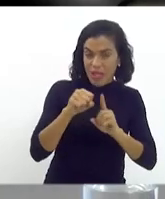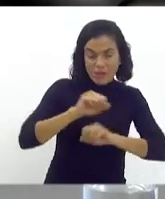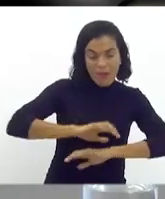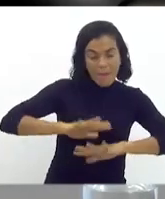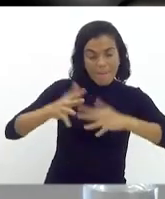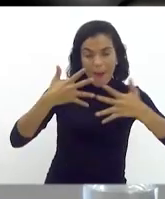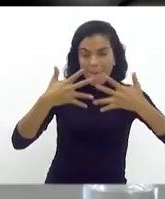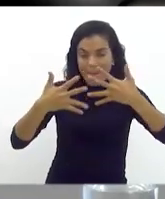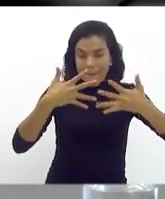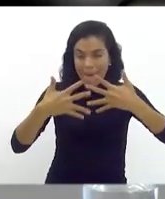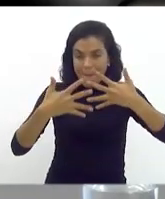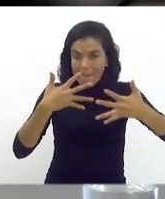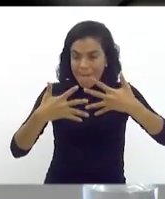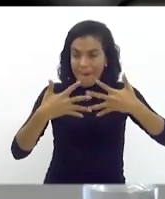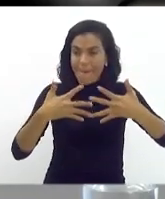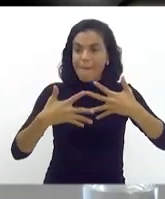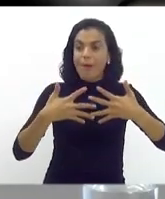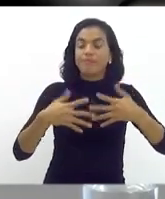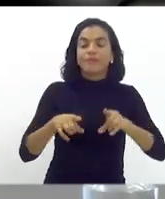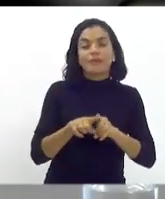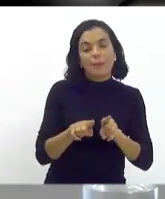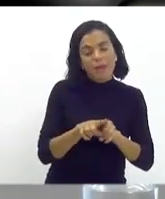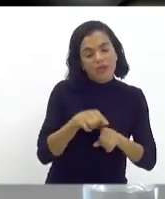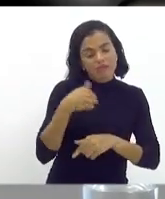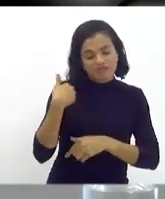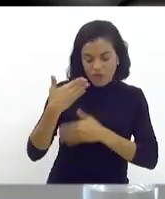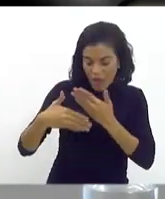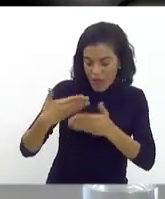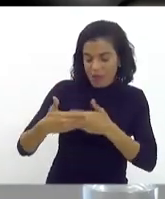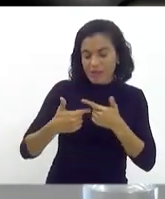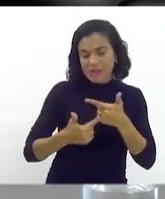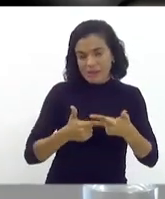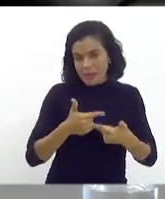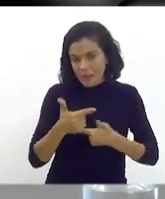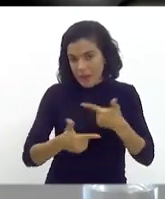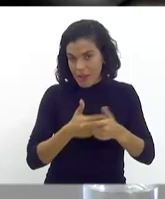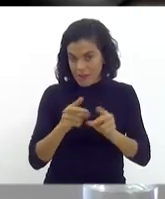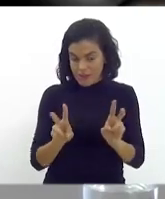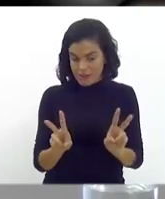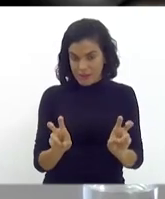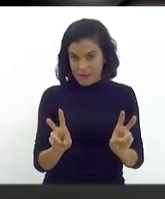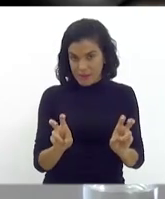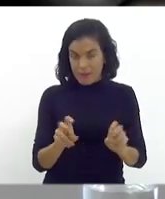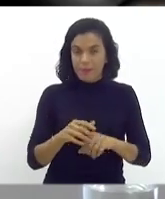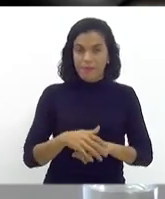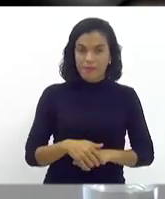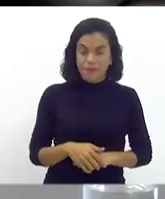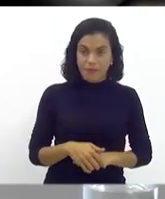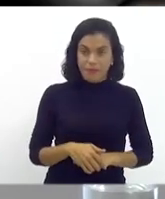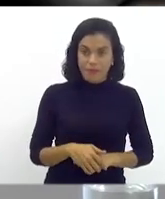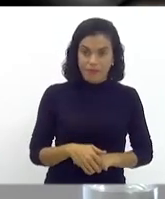fazendo né e a gente vem trabalhando com com o tema o